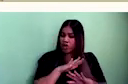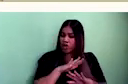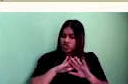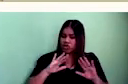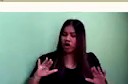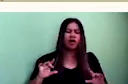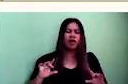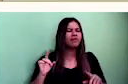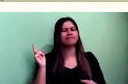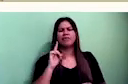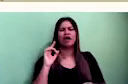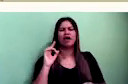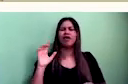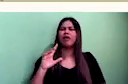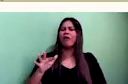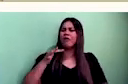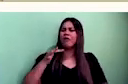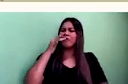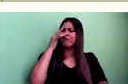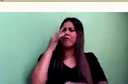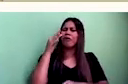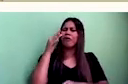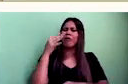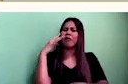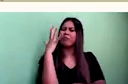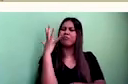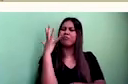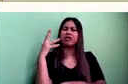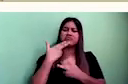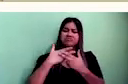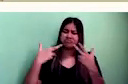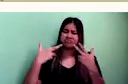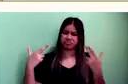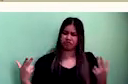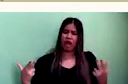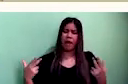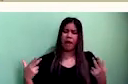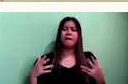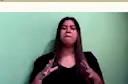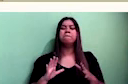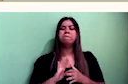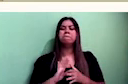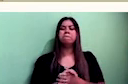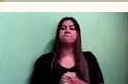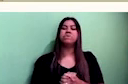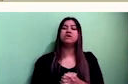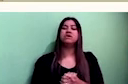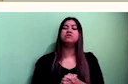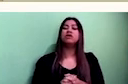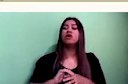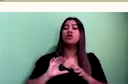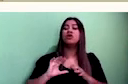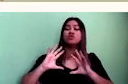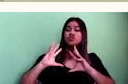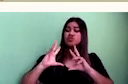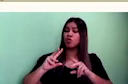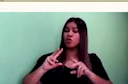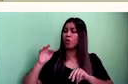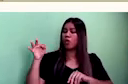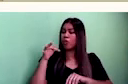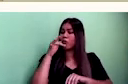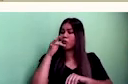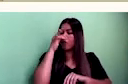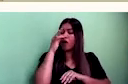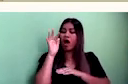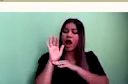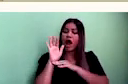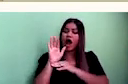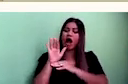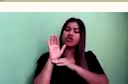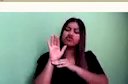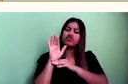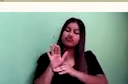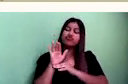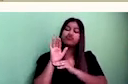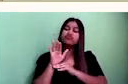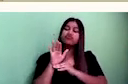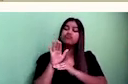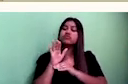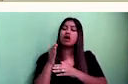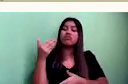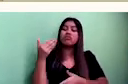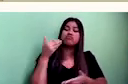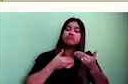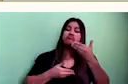ansiedade, uma só para insônia, né? Então, todas essas plantas, elas mexem com esse universo de ansiedade, estresse, insônia, tá? Elas